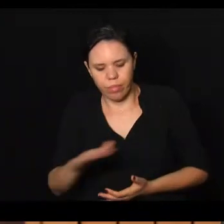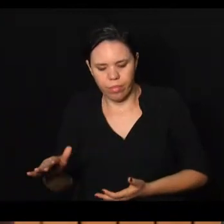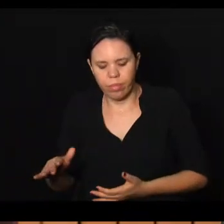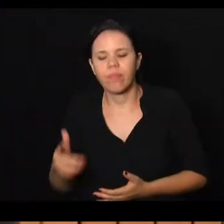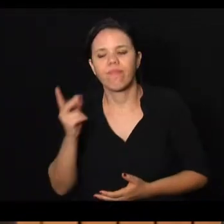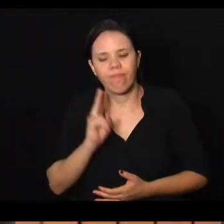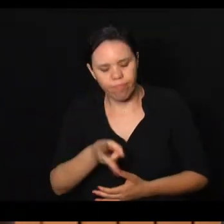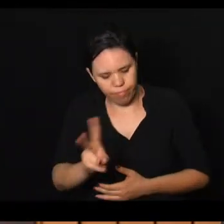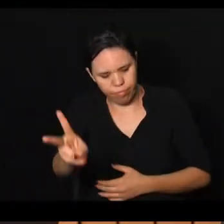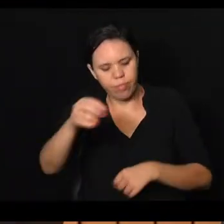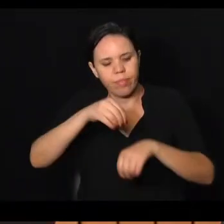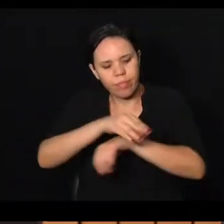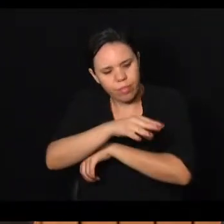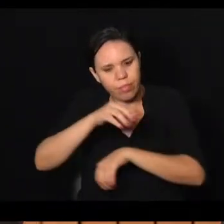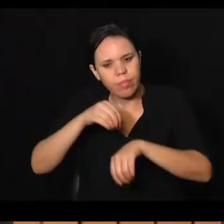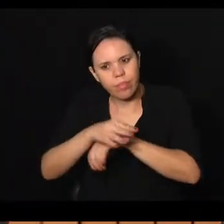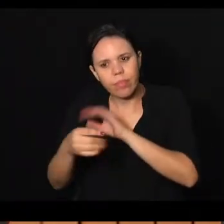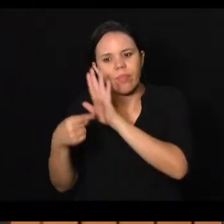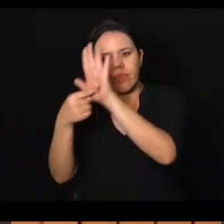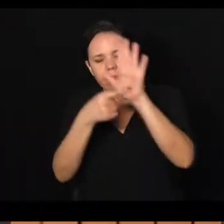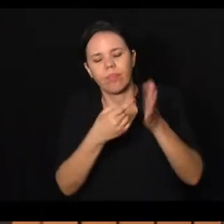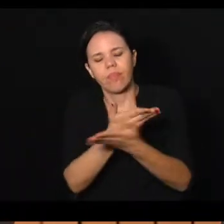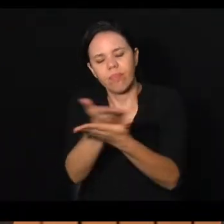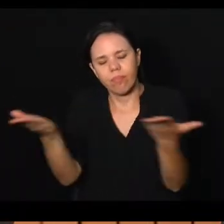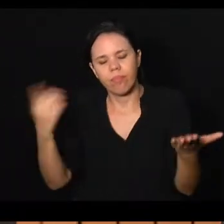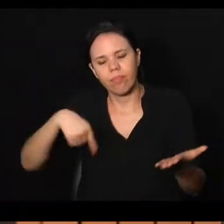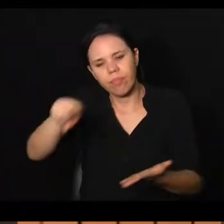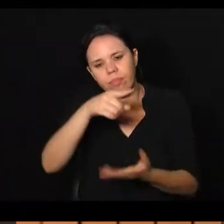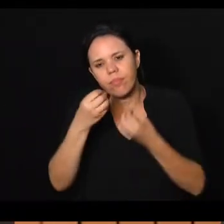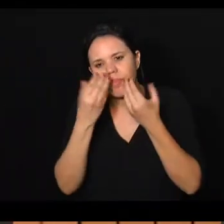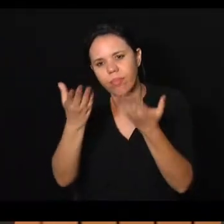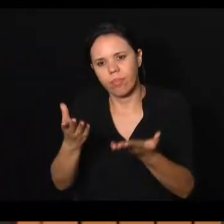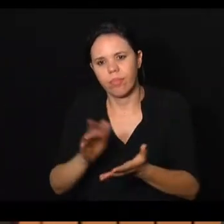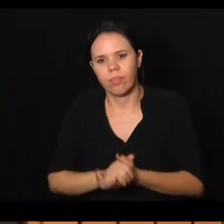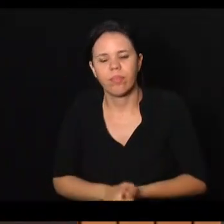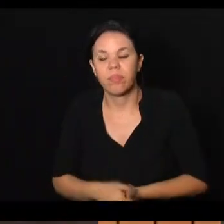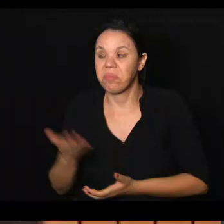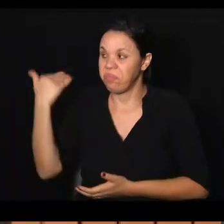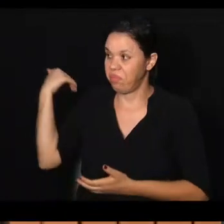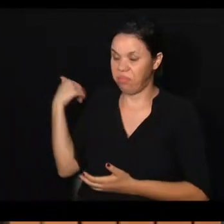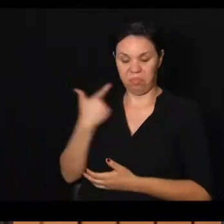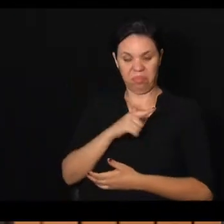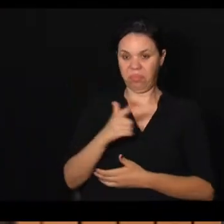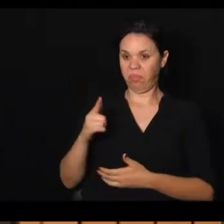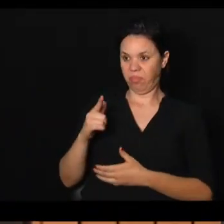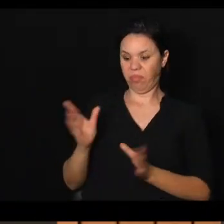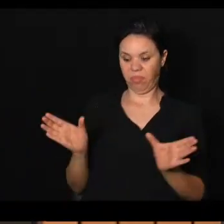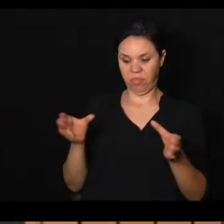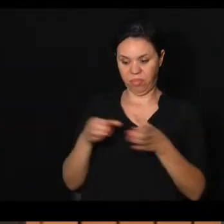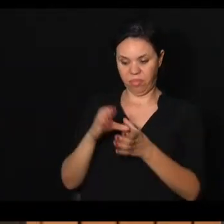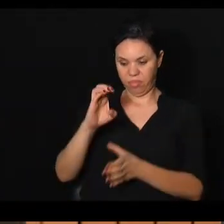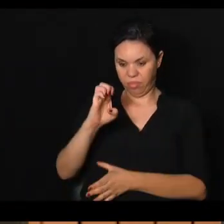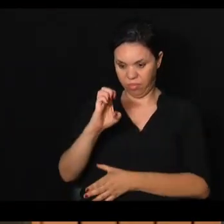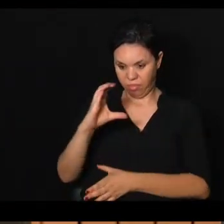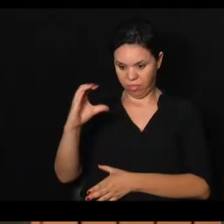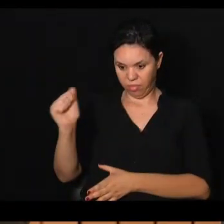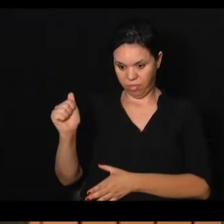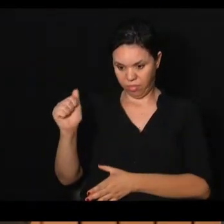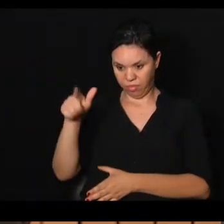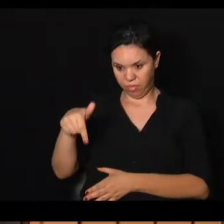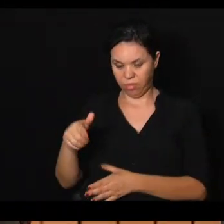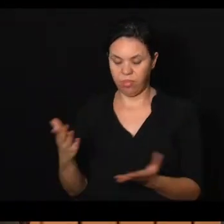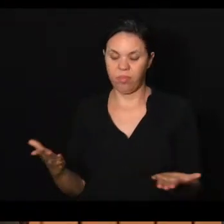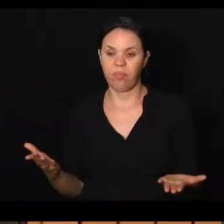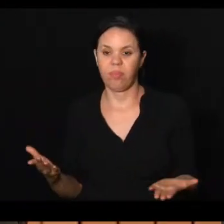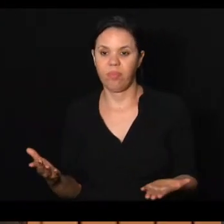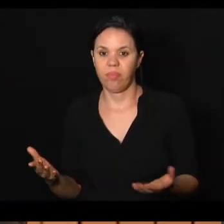mandando sinais. Eu digo para vocês que não tinha um ECA quando eu tinha 6 anos. Não tinha o Estatuto da Criança e do Adolescente